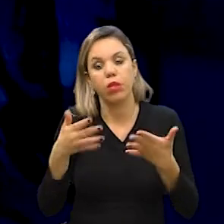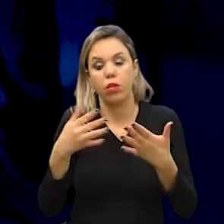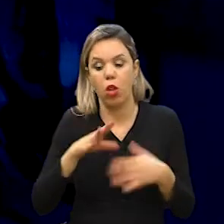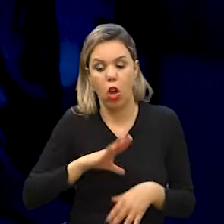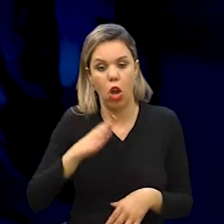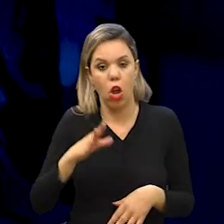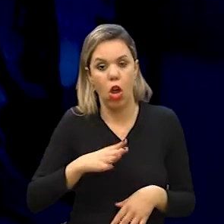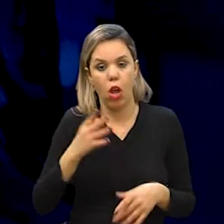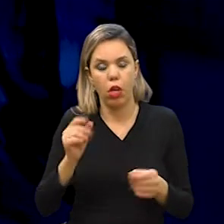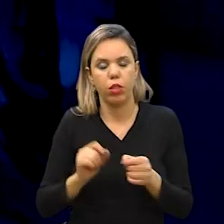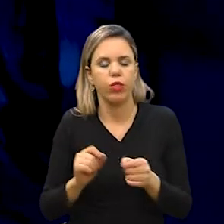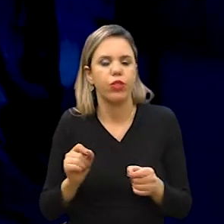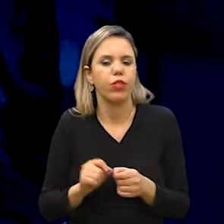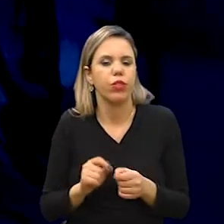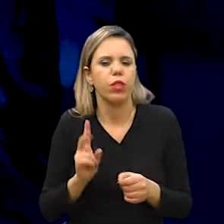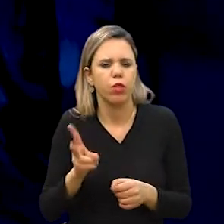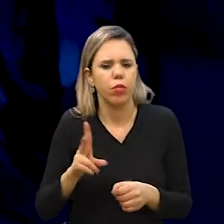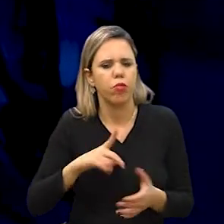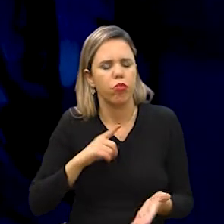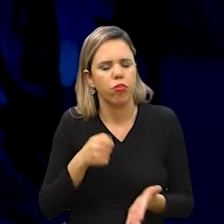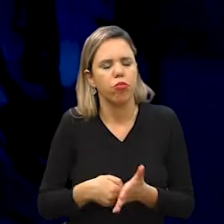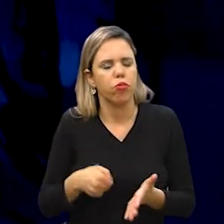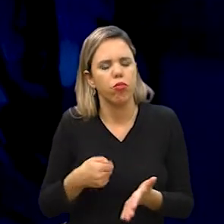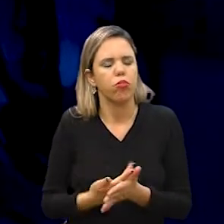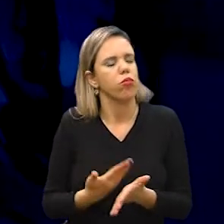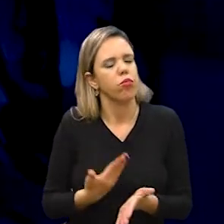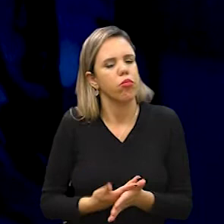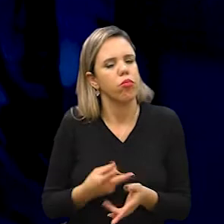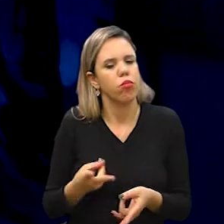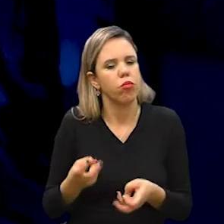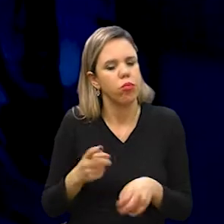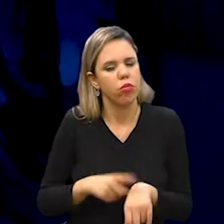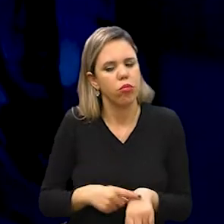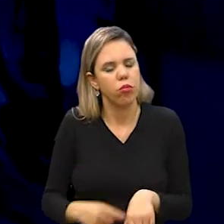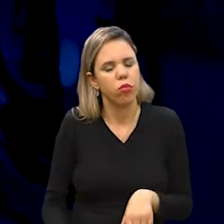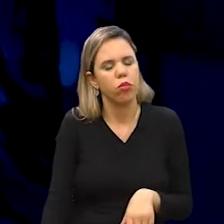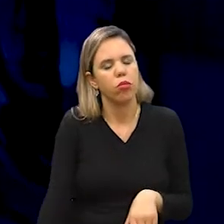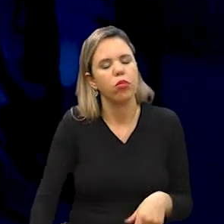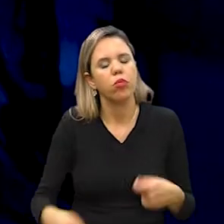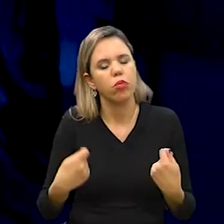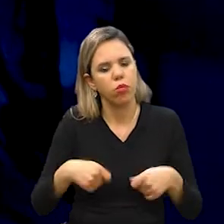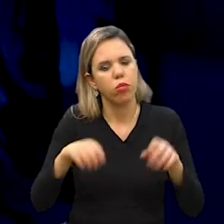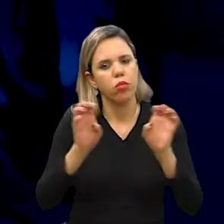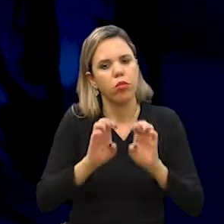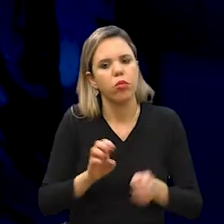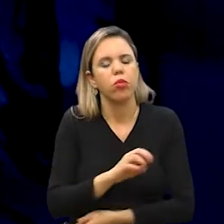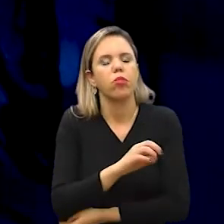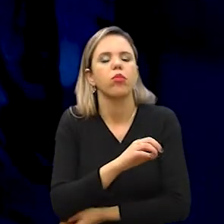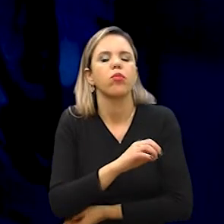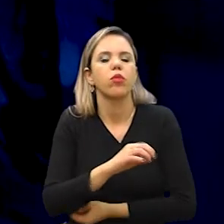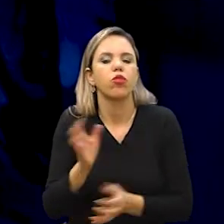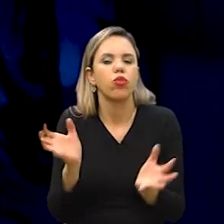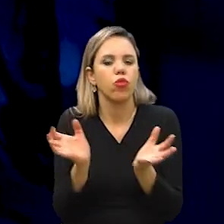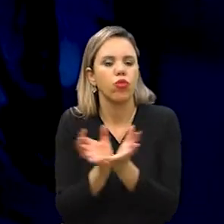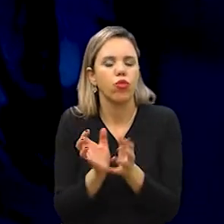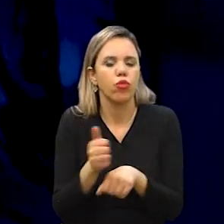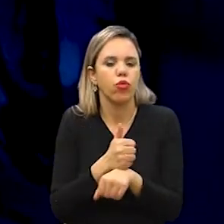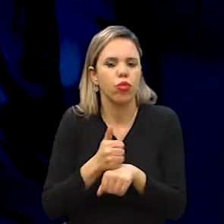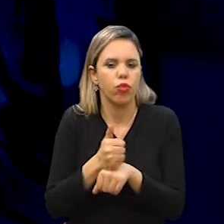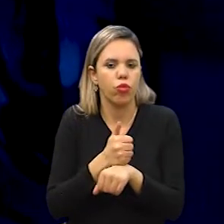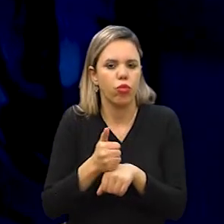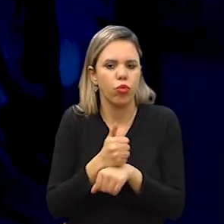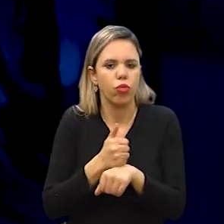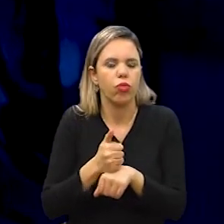muito atirada, né, no que eu fazia, eu sempre me dediquei muito e vi que naquele momento precisava estruturar a equipe